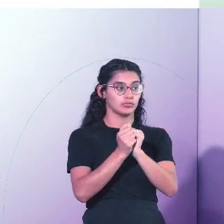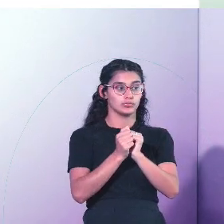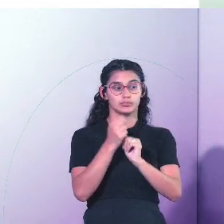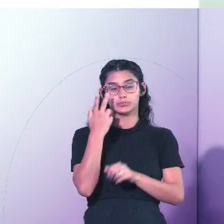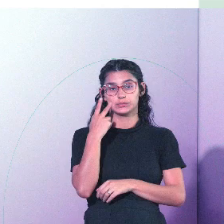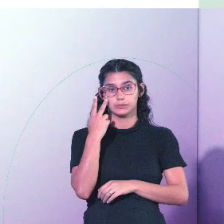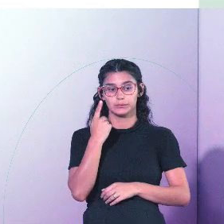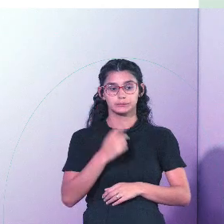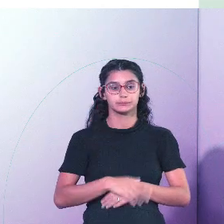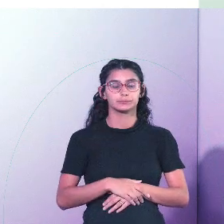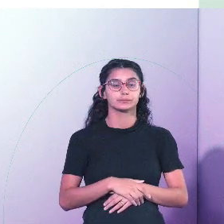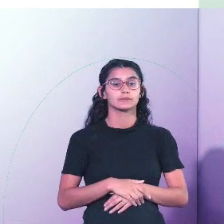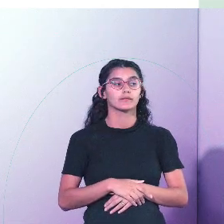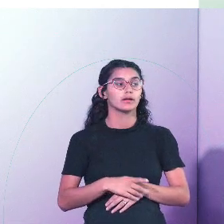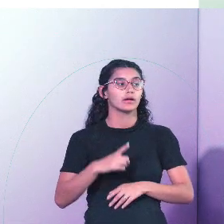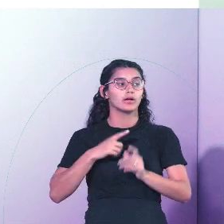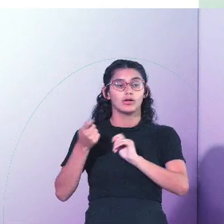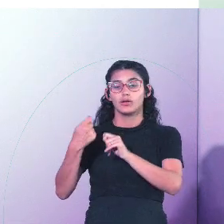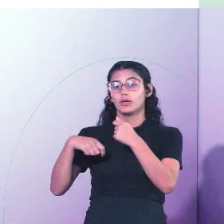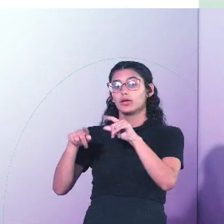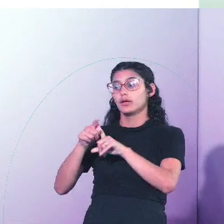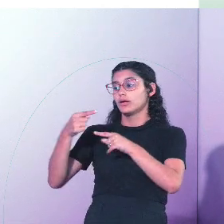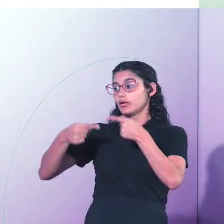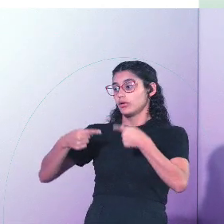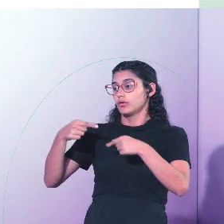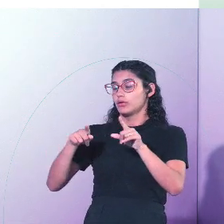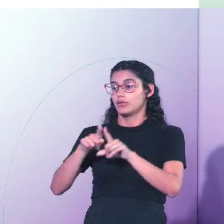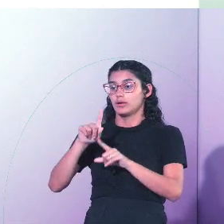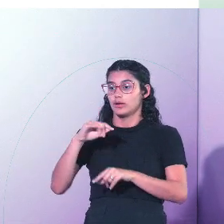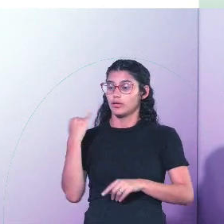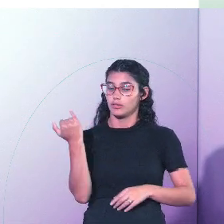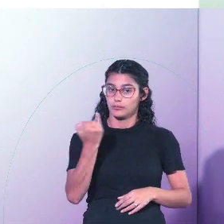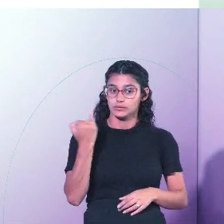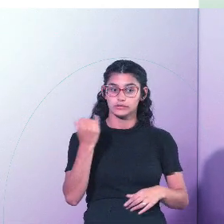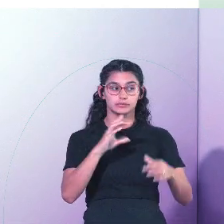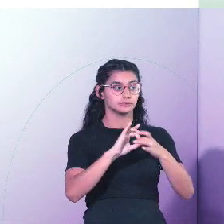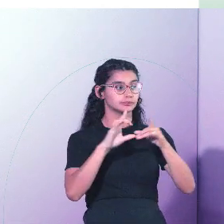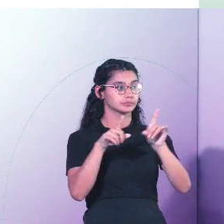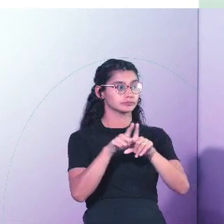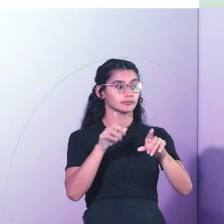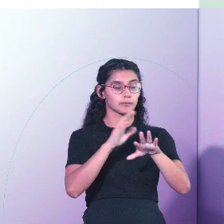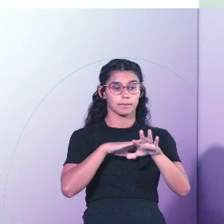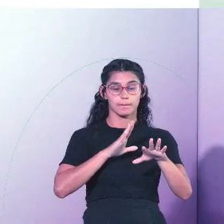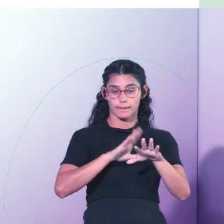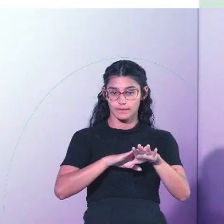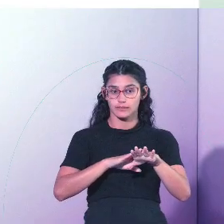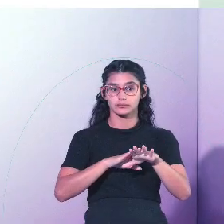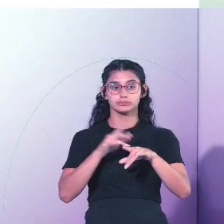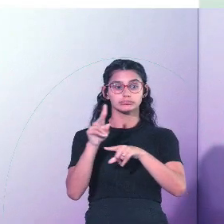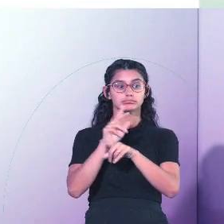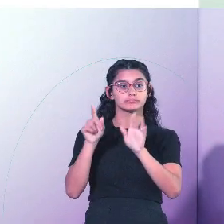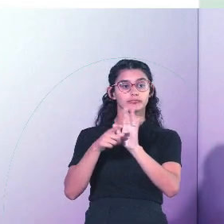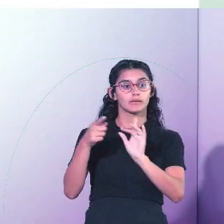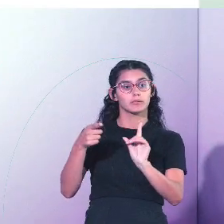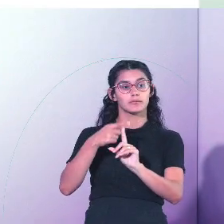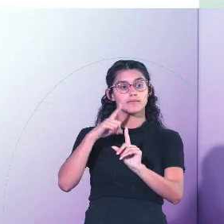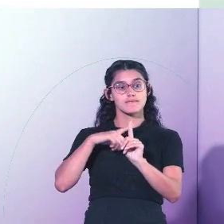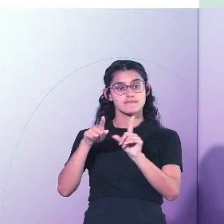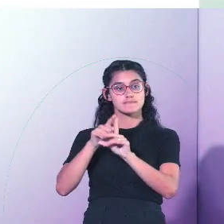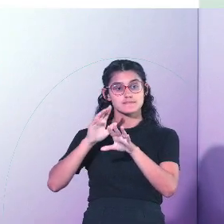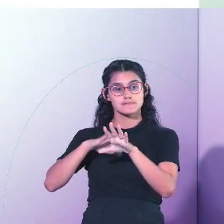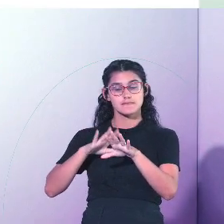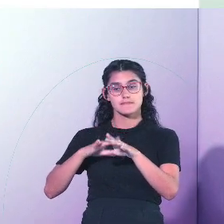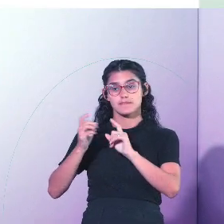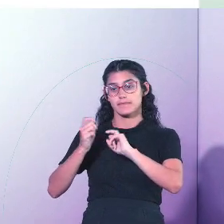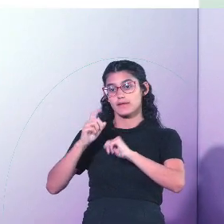normal. Fatores econômicos e políticos também são importantes. A disponibilidade orçamentária, primeiro, em termos absolutos. Aí vem